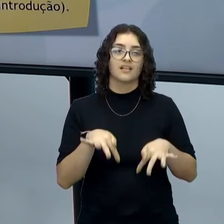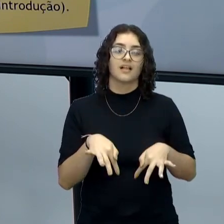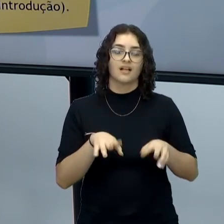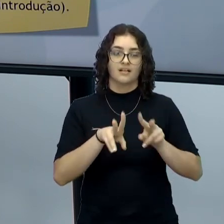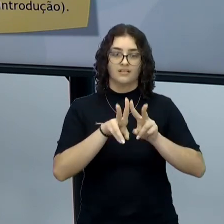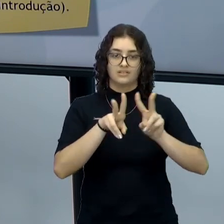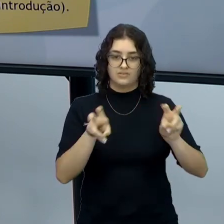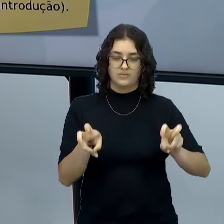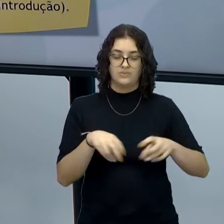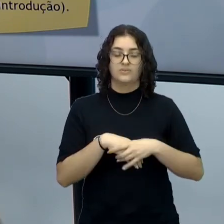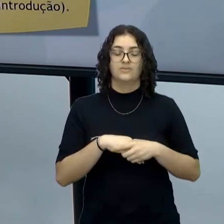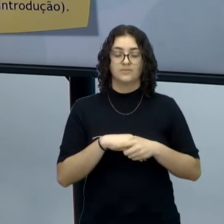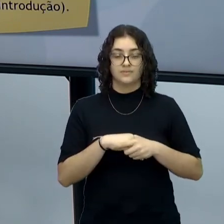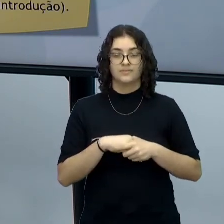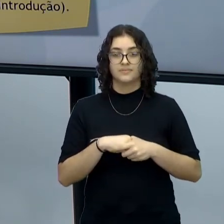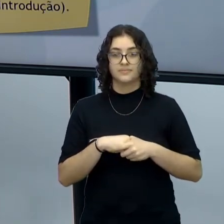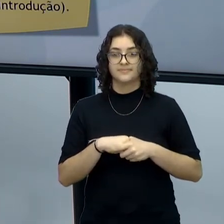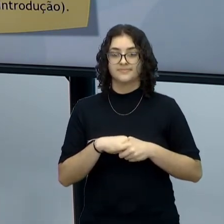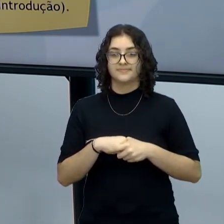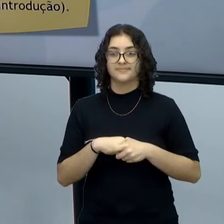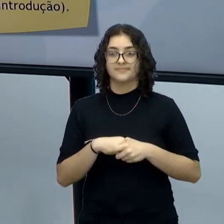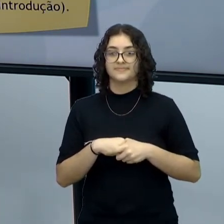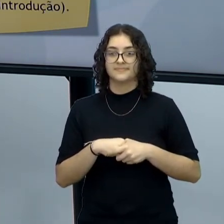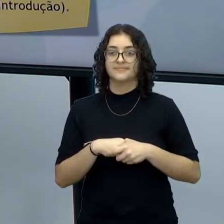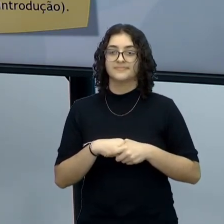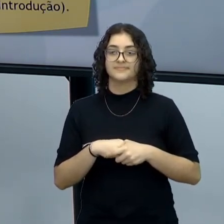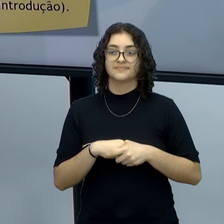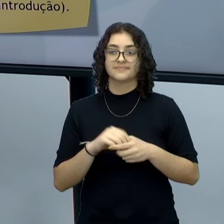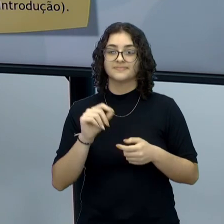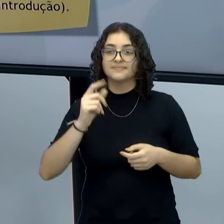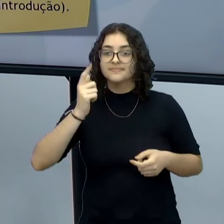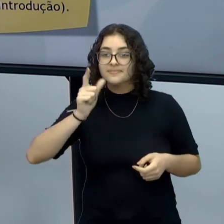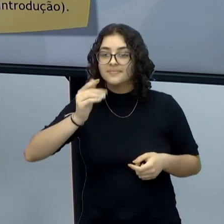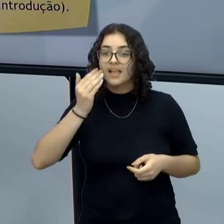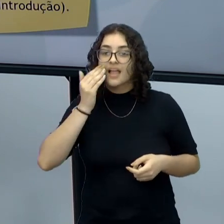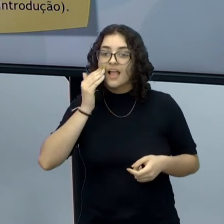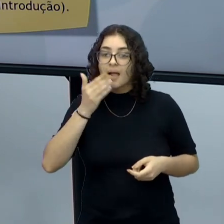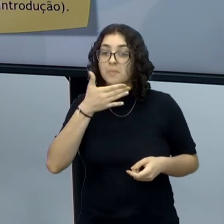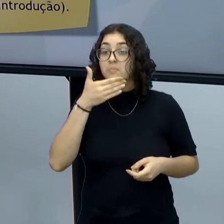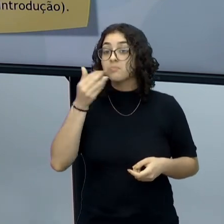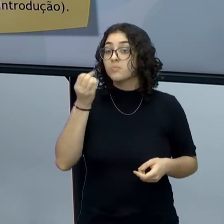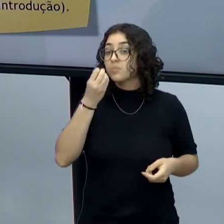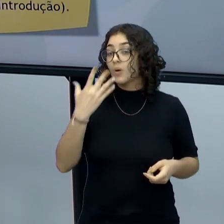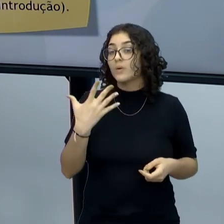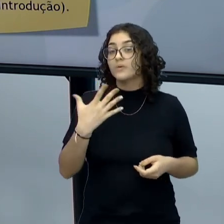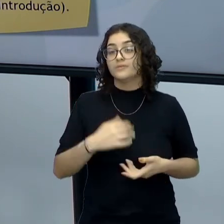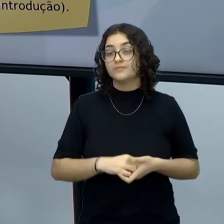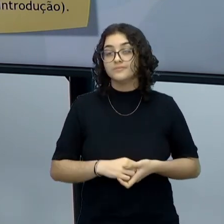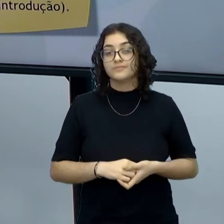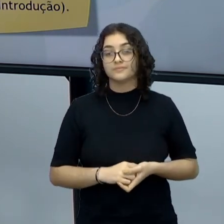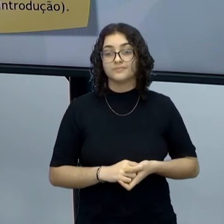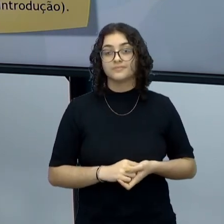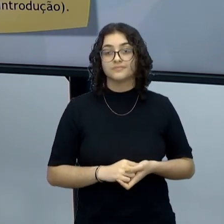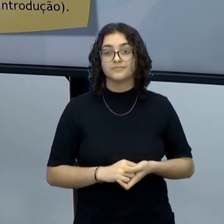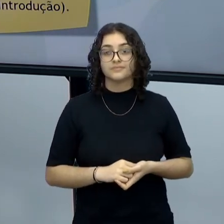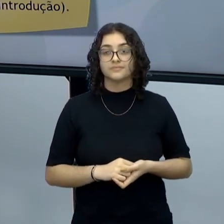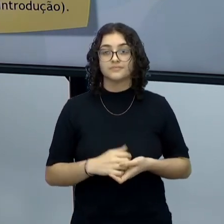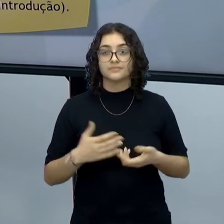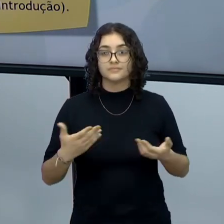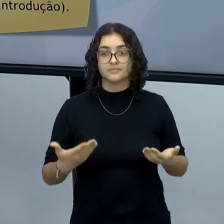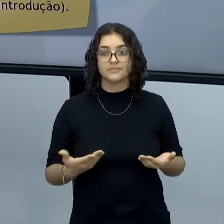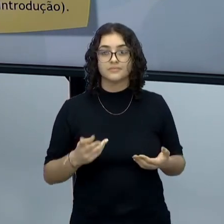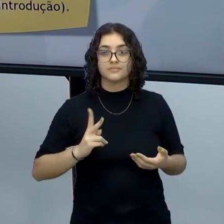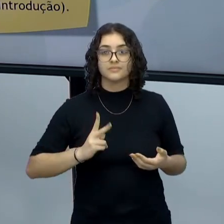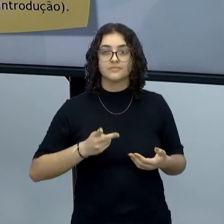assunto de uma maneira aí que tenha ficado bem claro para vocês. E, obviamente, a gente